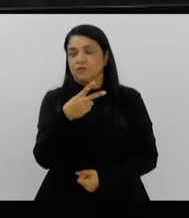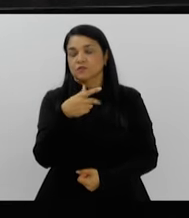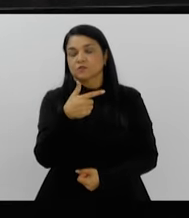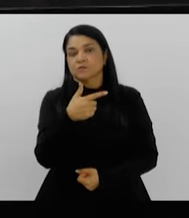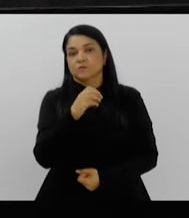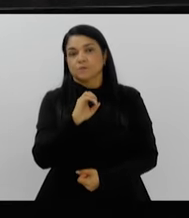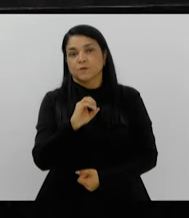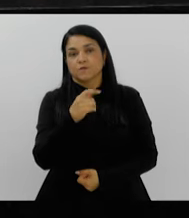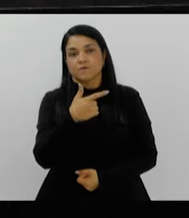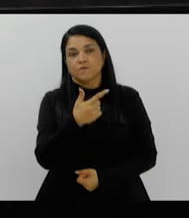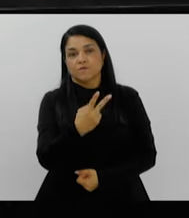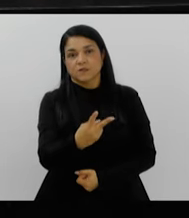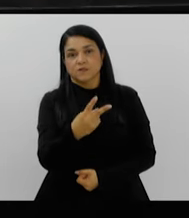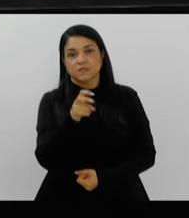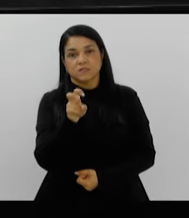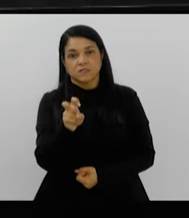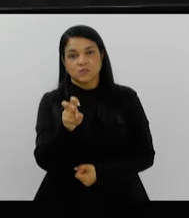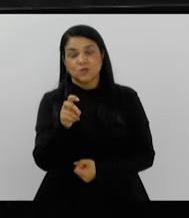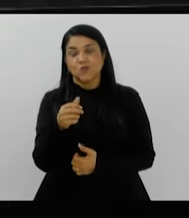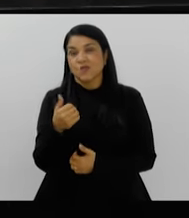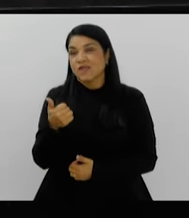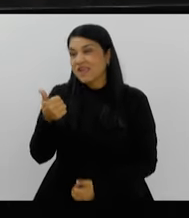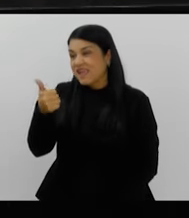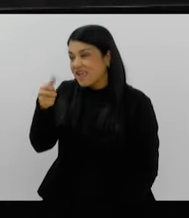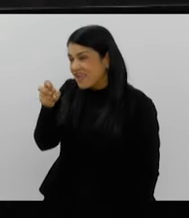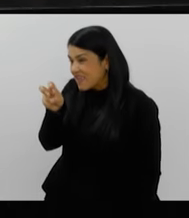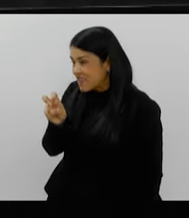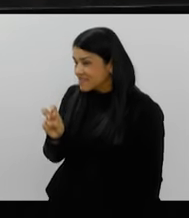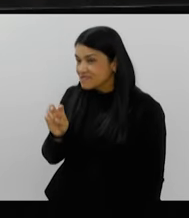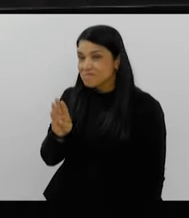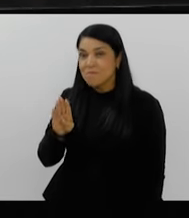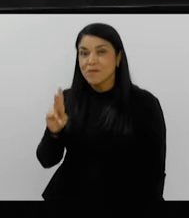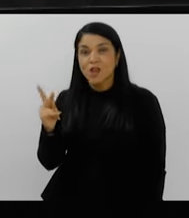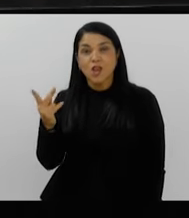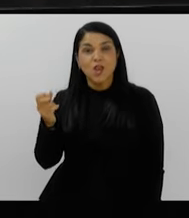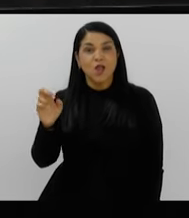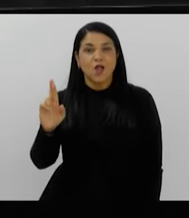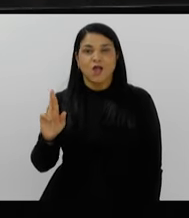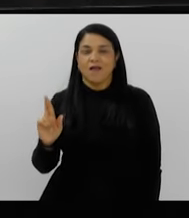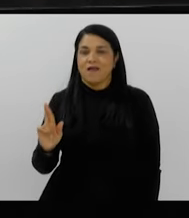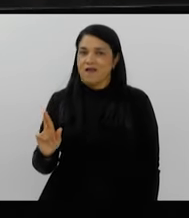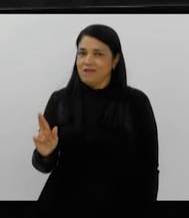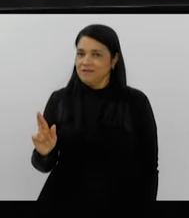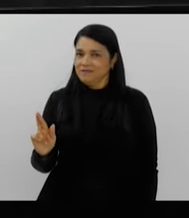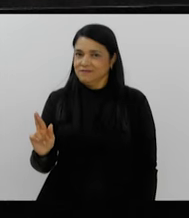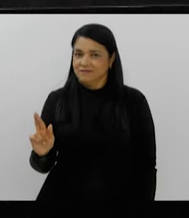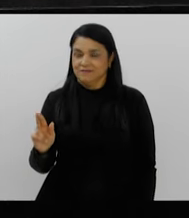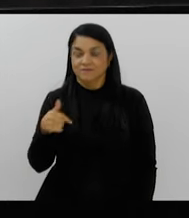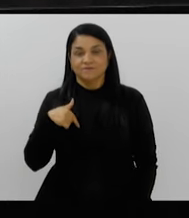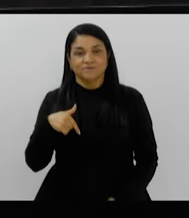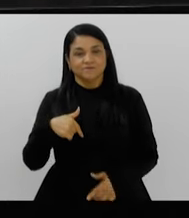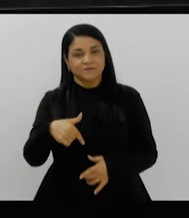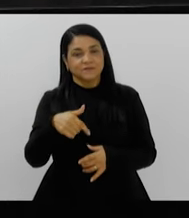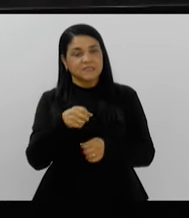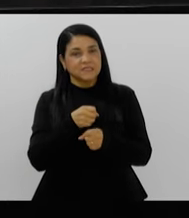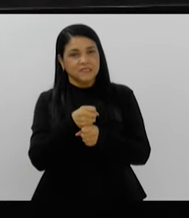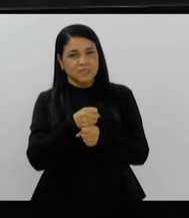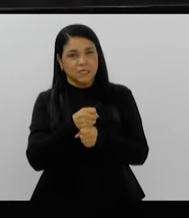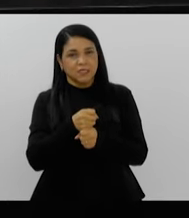ordem de quase 15 bilhões de reais. Este ano em